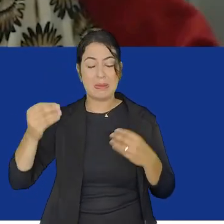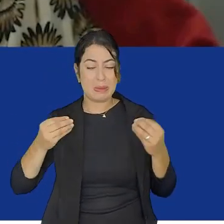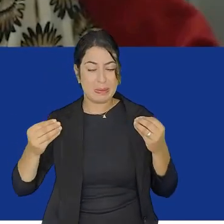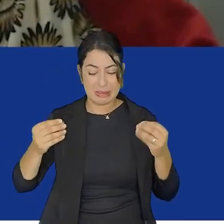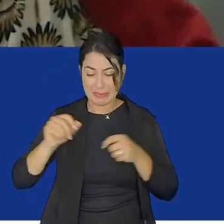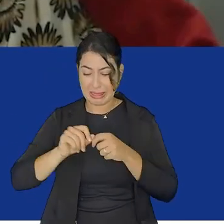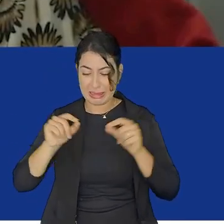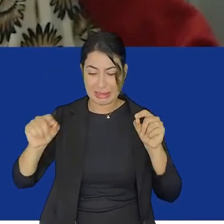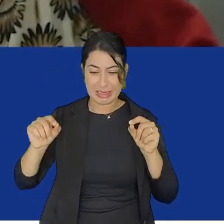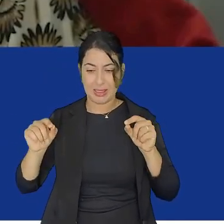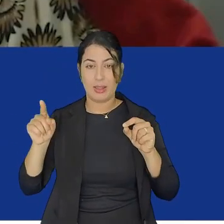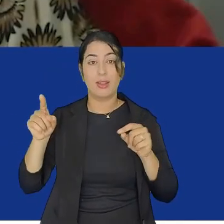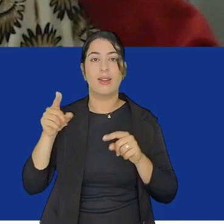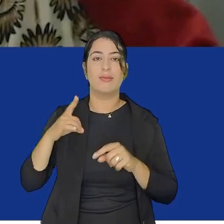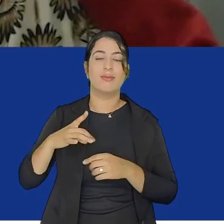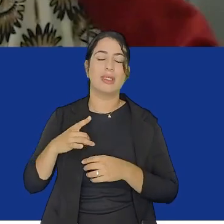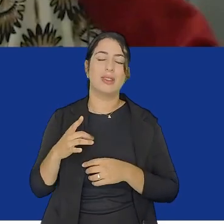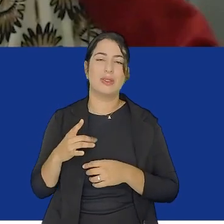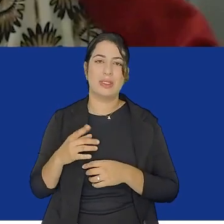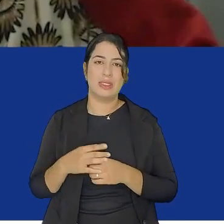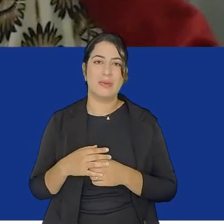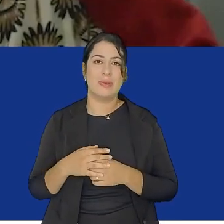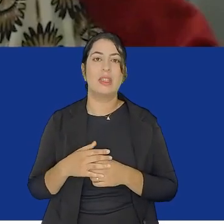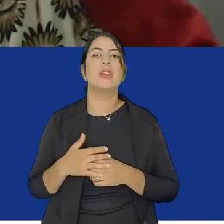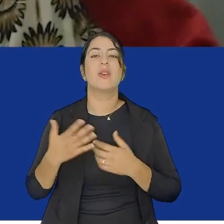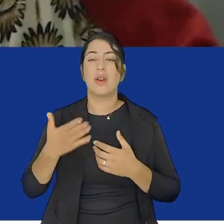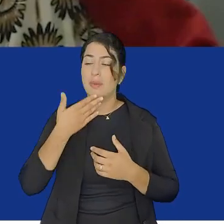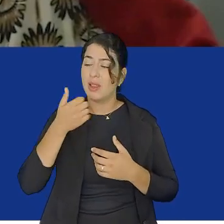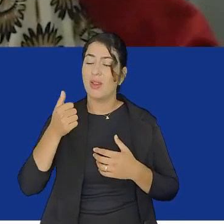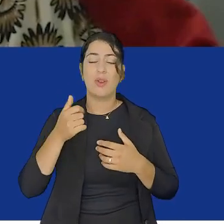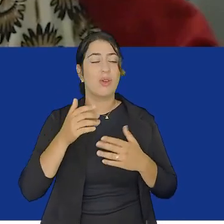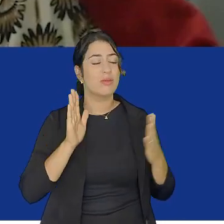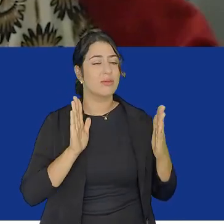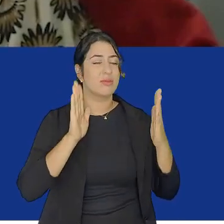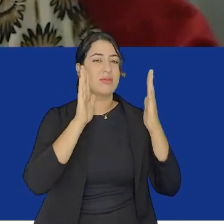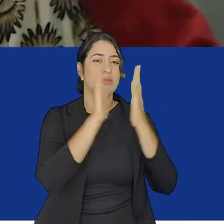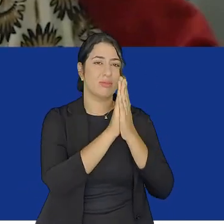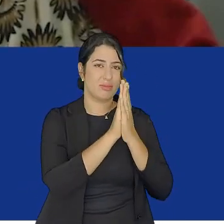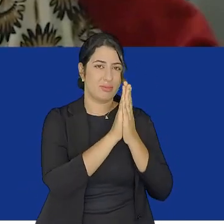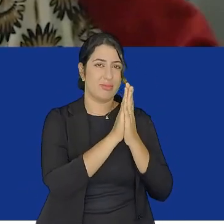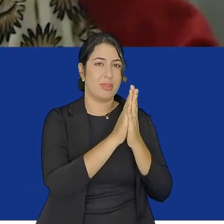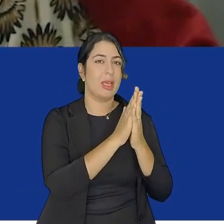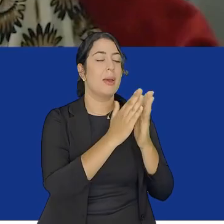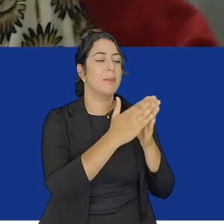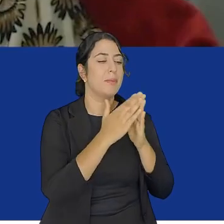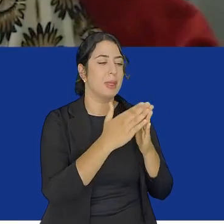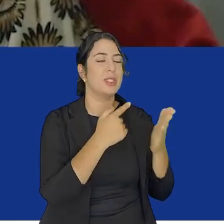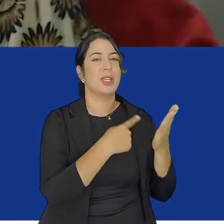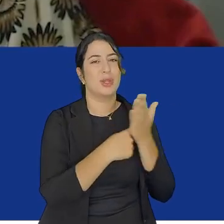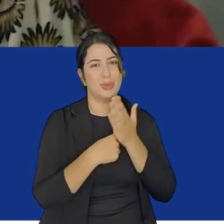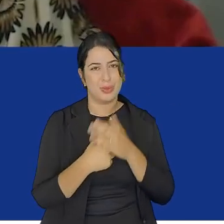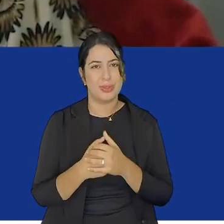vez mais, interditando esse diálogo, porque ela tem medo de chegar ali naquela equipe, naqueles que viraram estranhos, né? Porque eu não